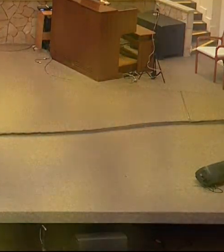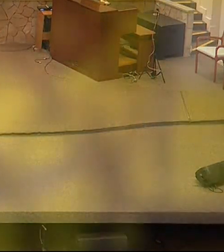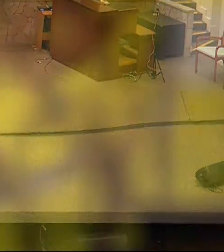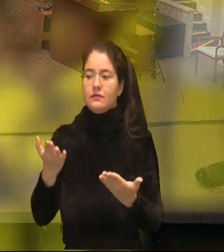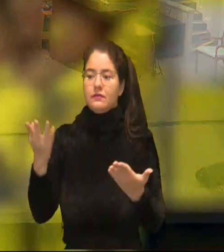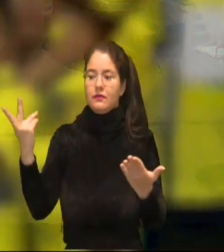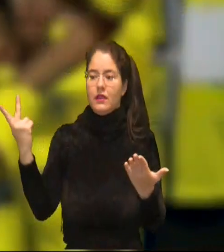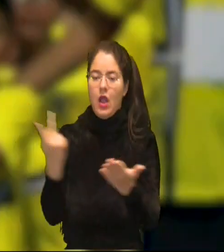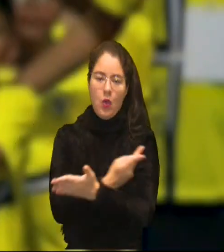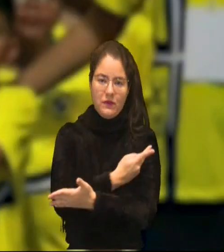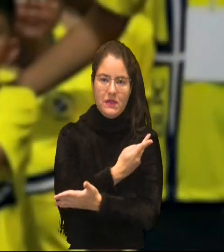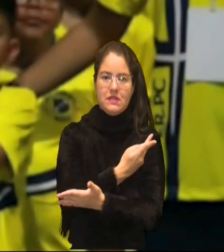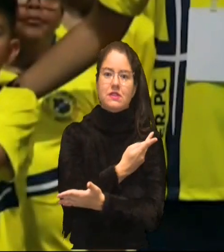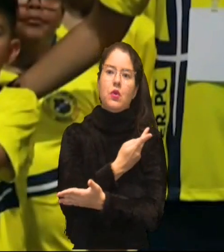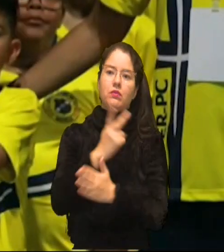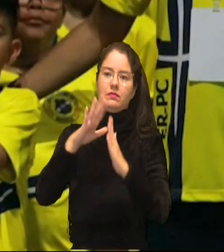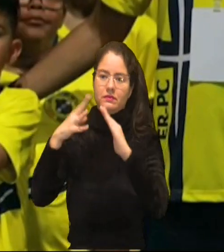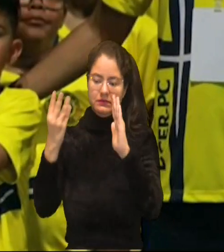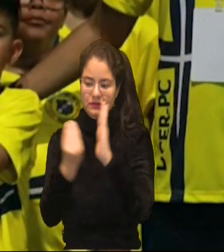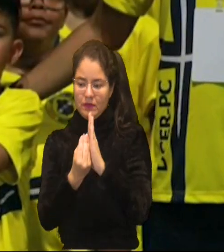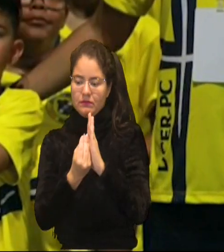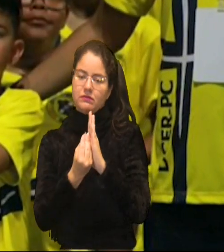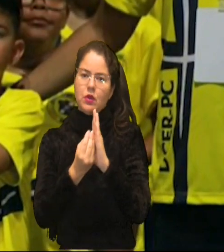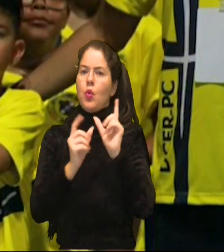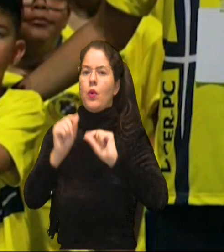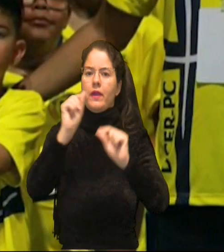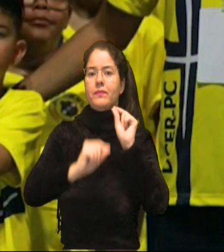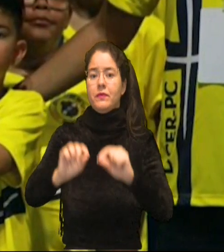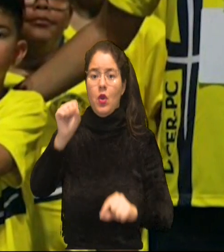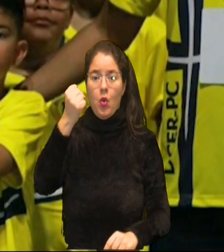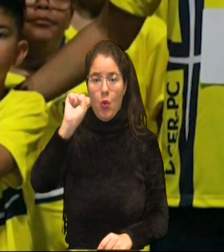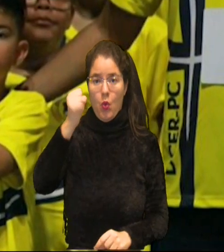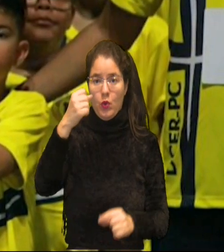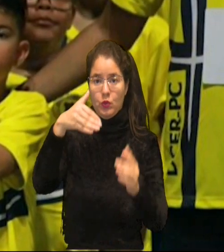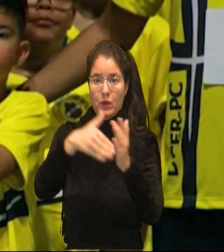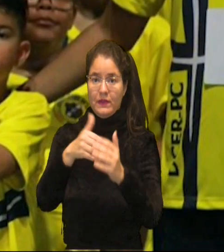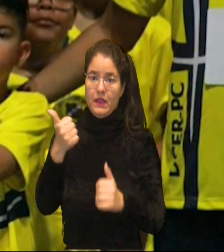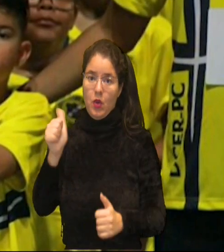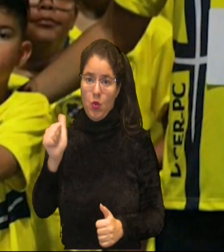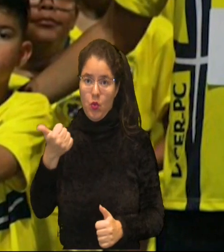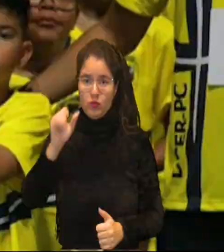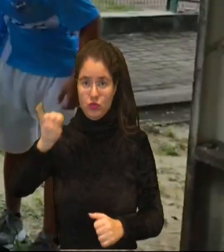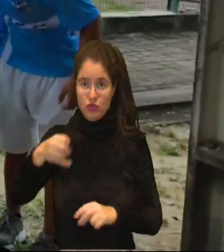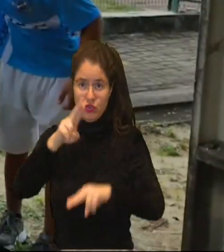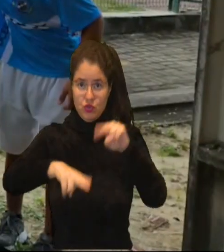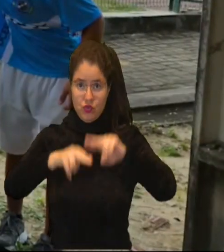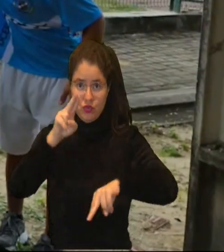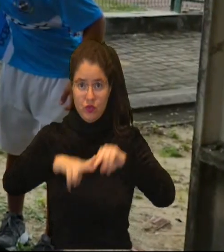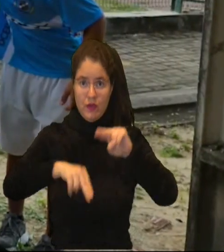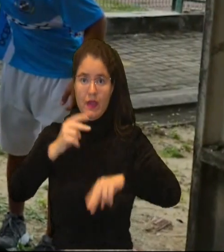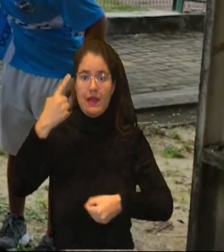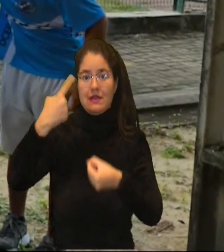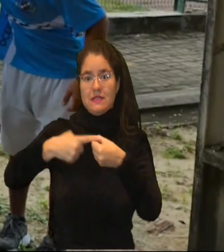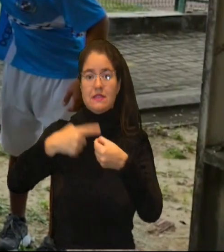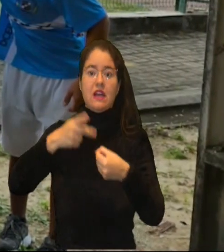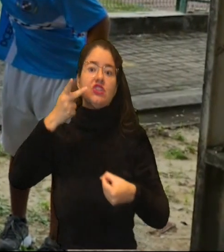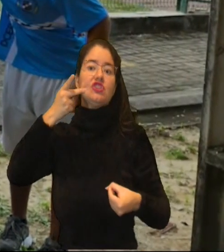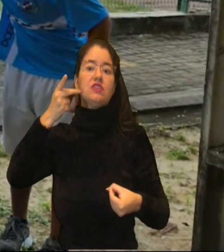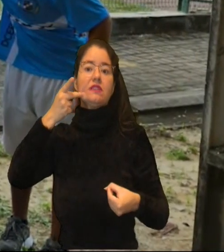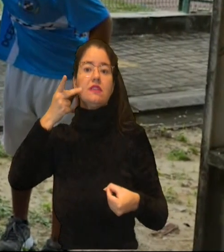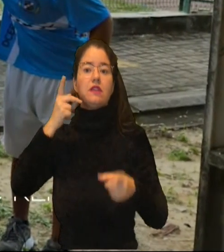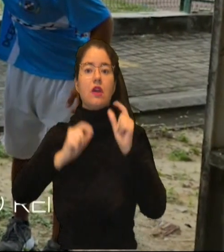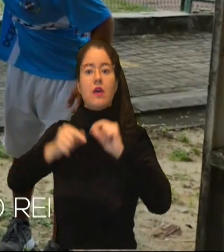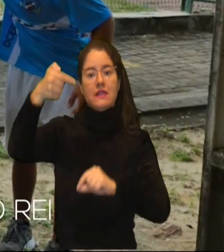Aconteceu na Memu. Aconteceu entre os dias 8 a 11 de junho, na cidade de Fortaleza, Ceará, a